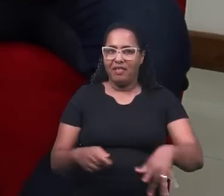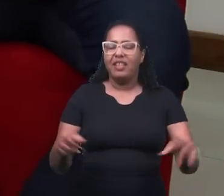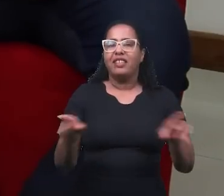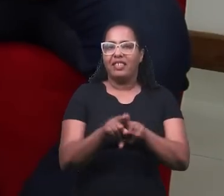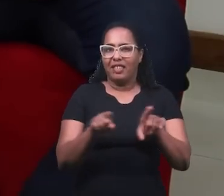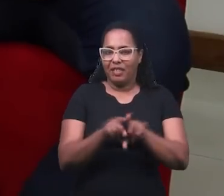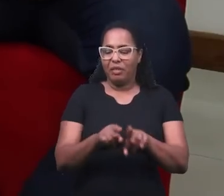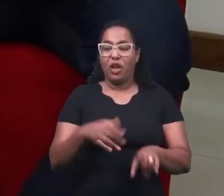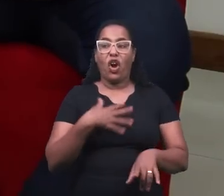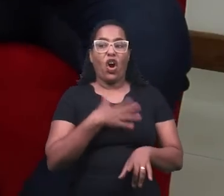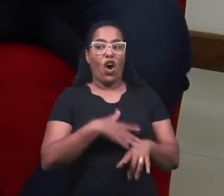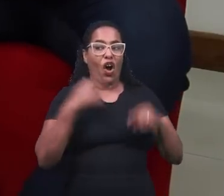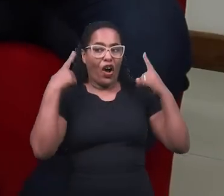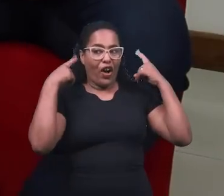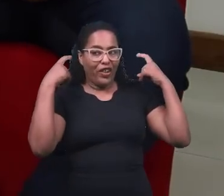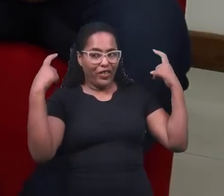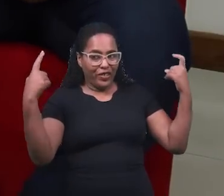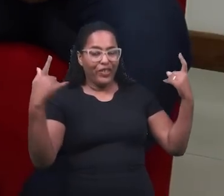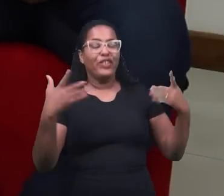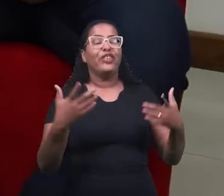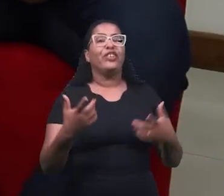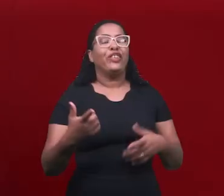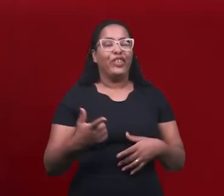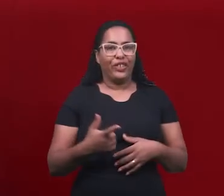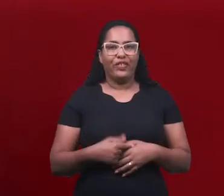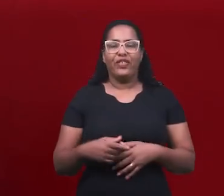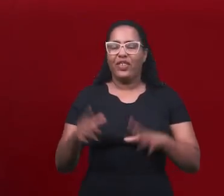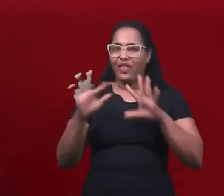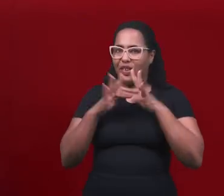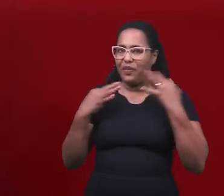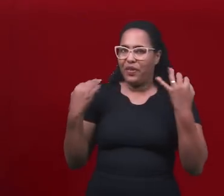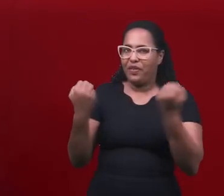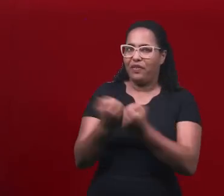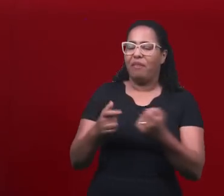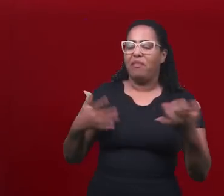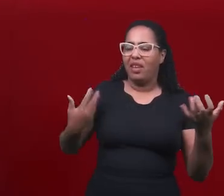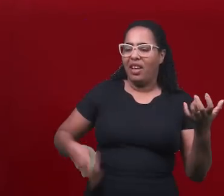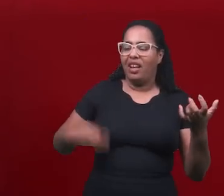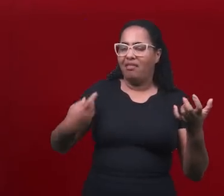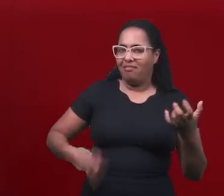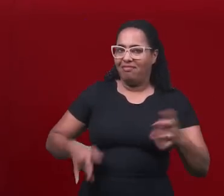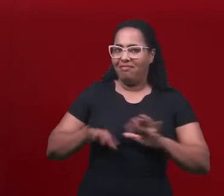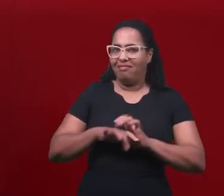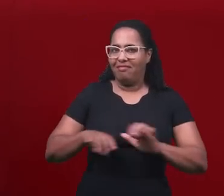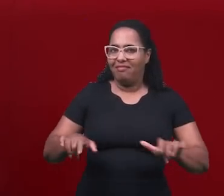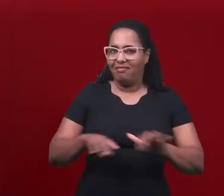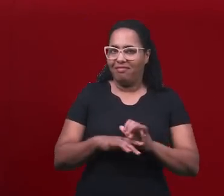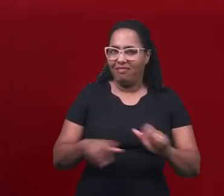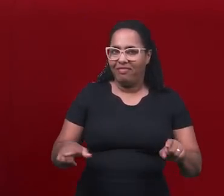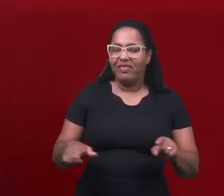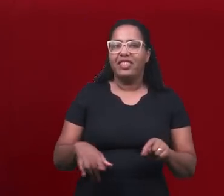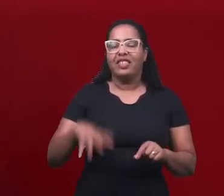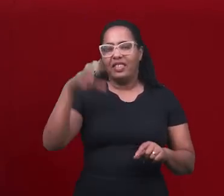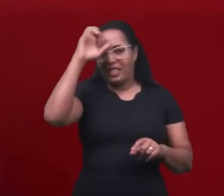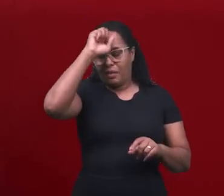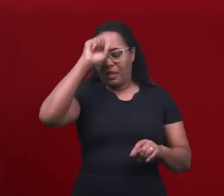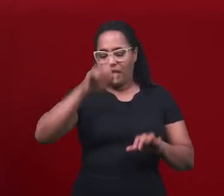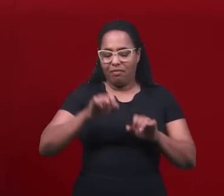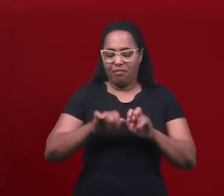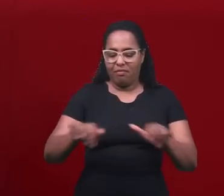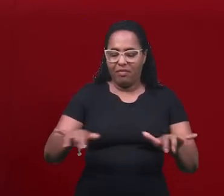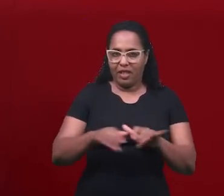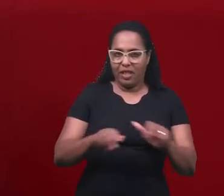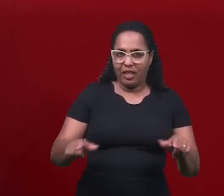Isso, gosta de um barulho. É, Gosta. aliás, é uma família de instrumentistas, né? Você toca,